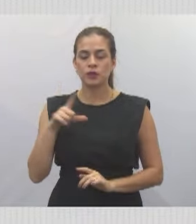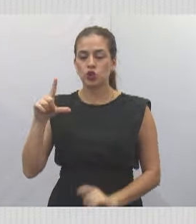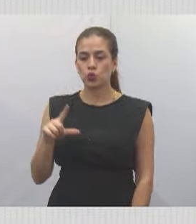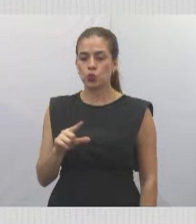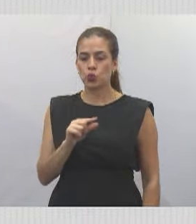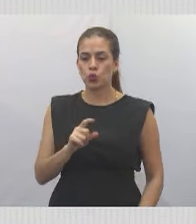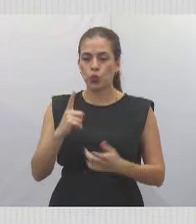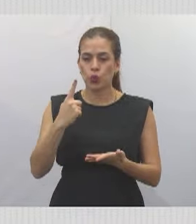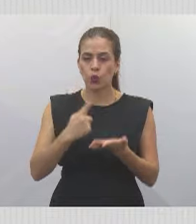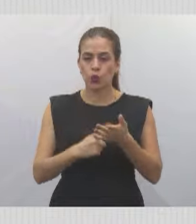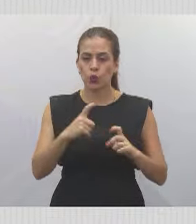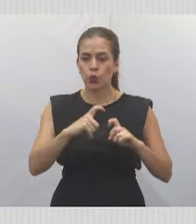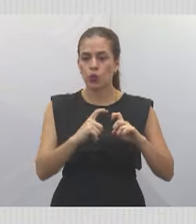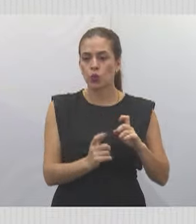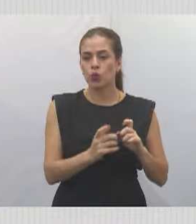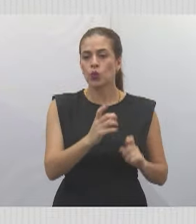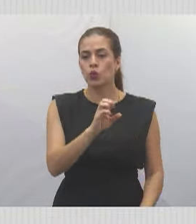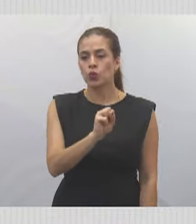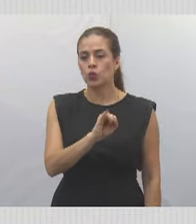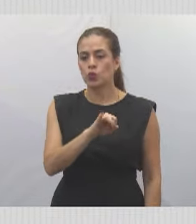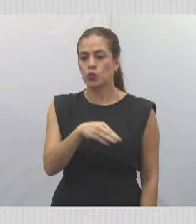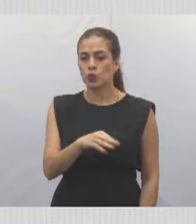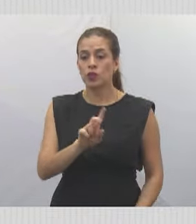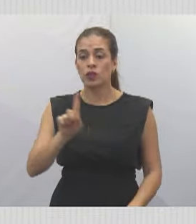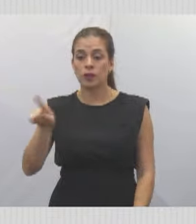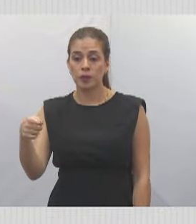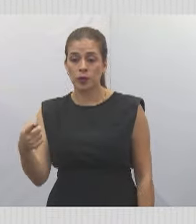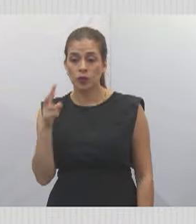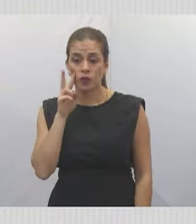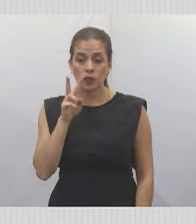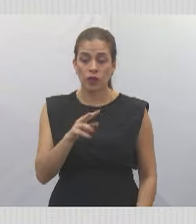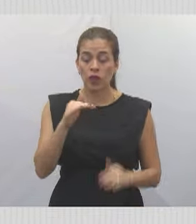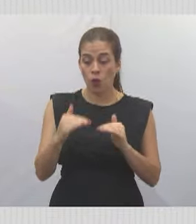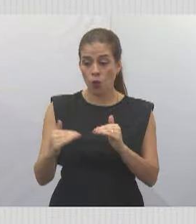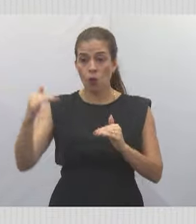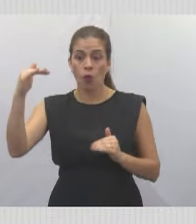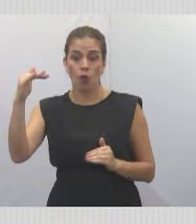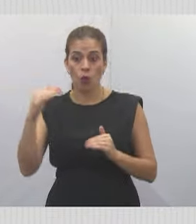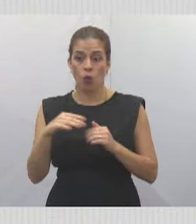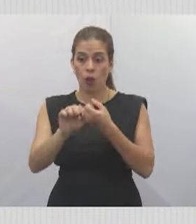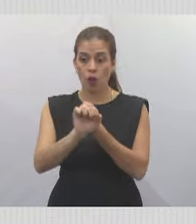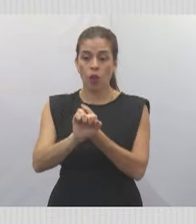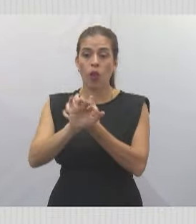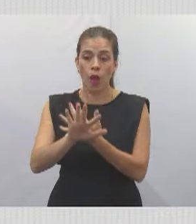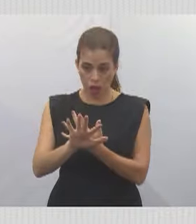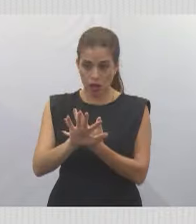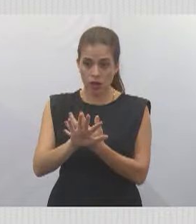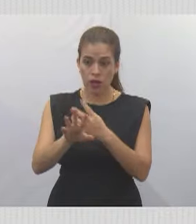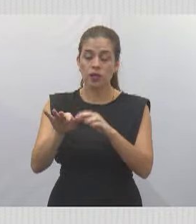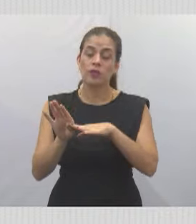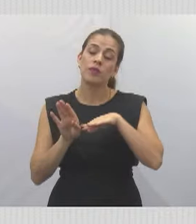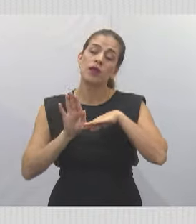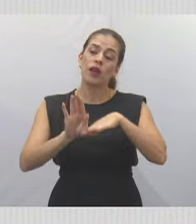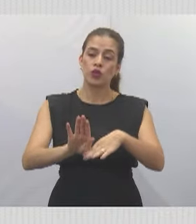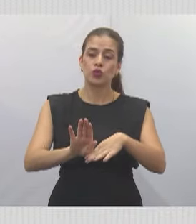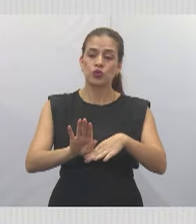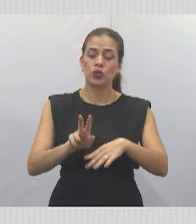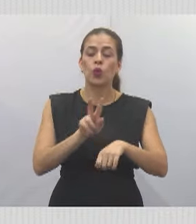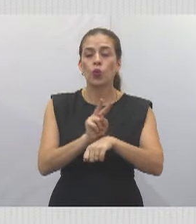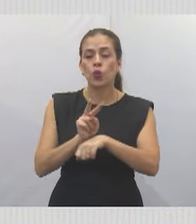nas consultas do SIM, porém no próximo slide vocês verificarão que a gente aumentou consideravelmente as teleconsultorias que ajudam também no cuidado da